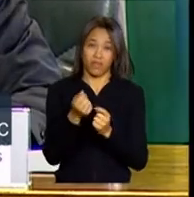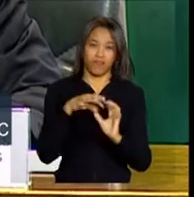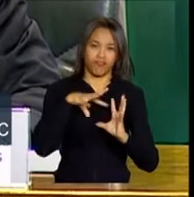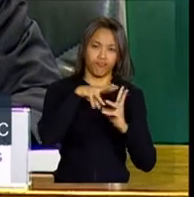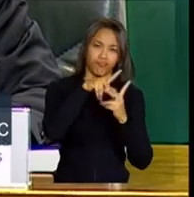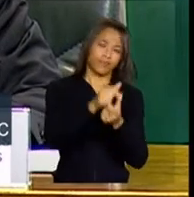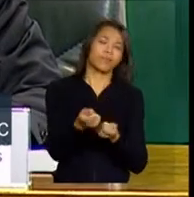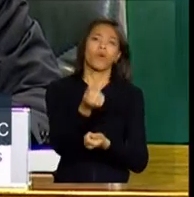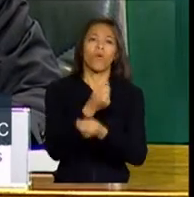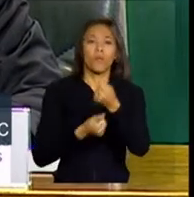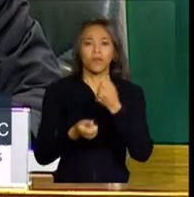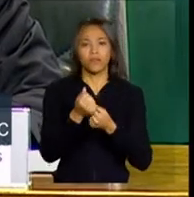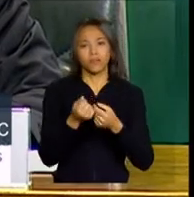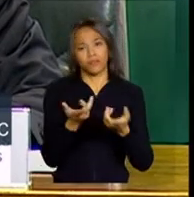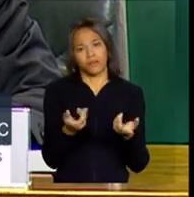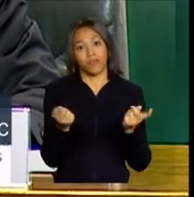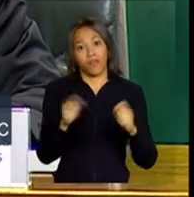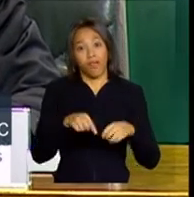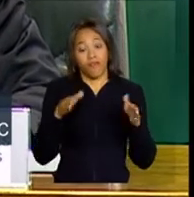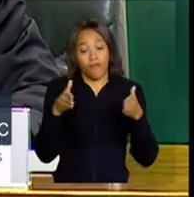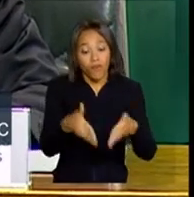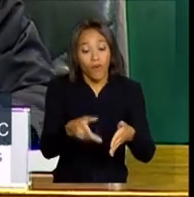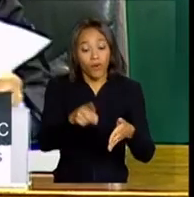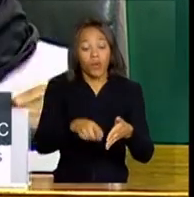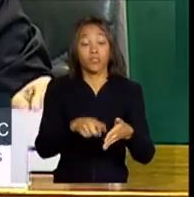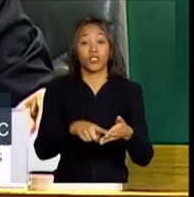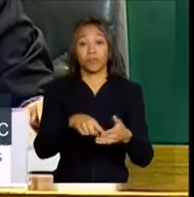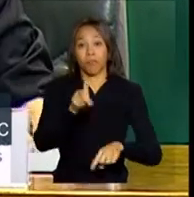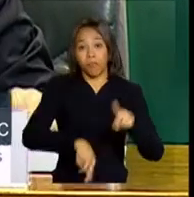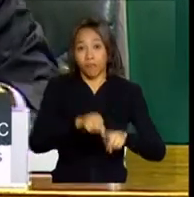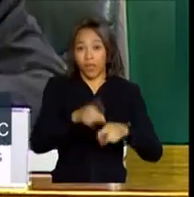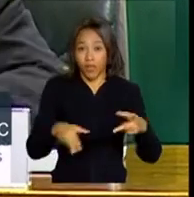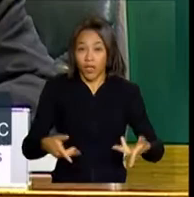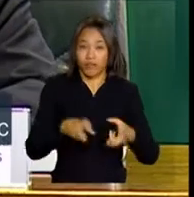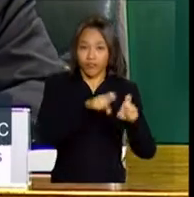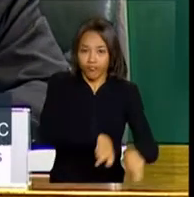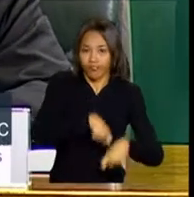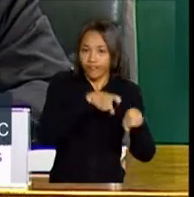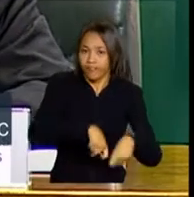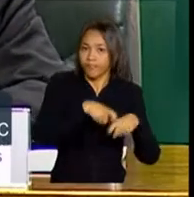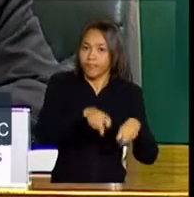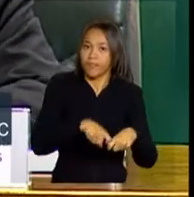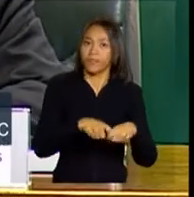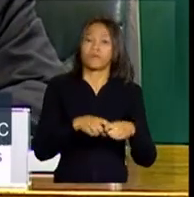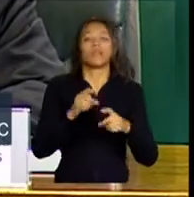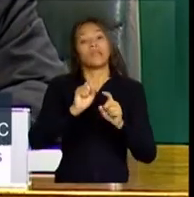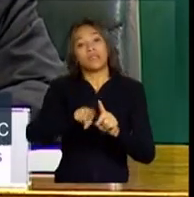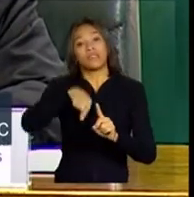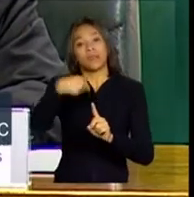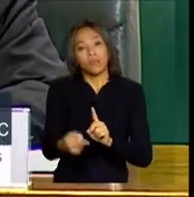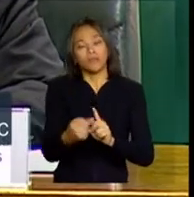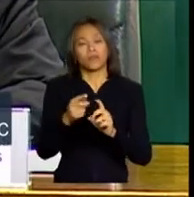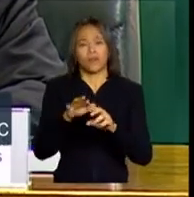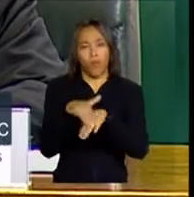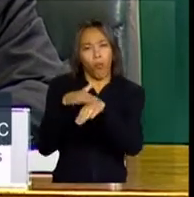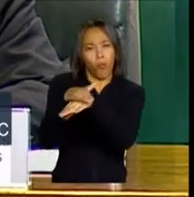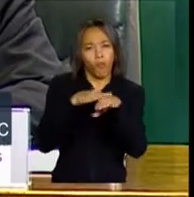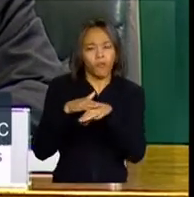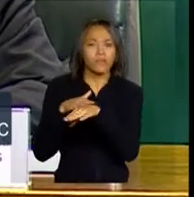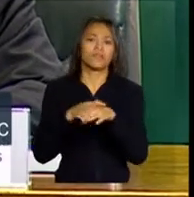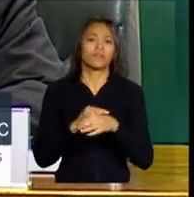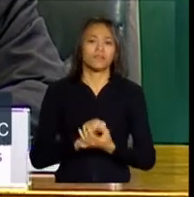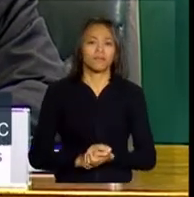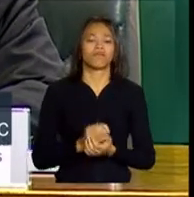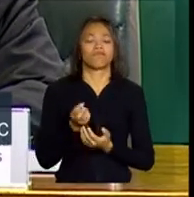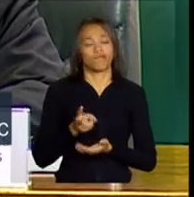como se sabe relativa ao comércio de produtos agrícolas a rodada dor com tudo paralisou-se diante do impasse